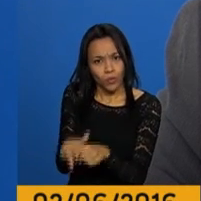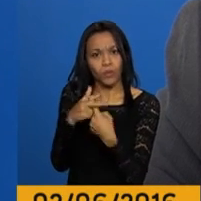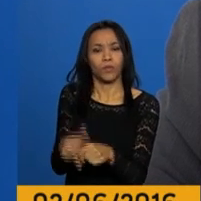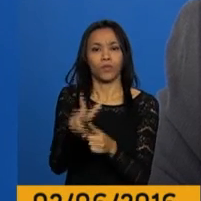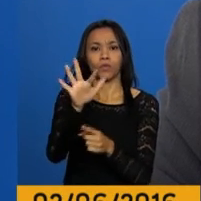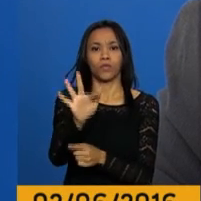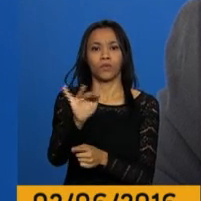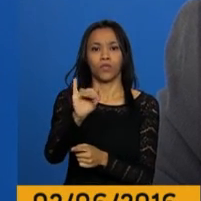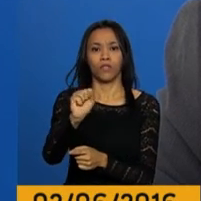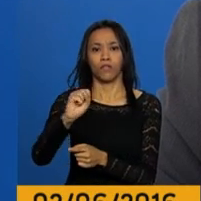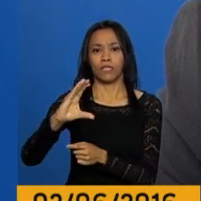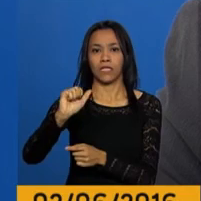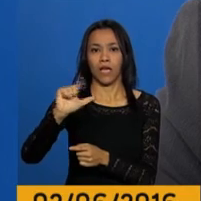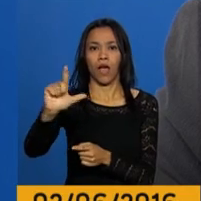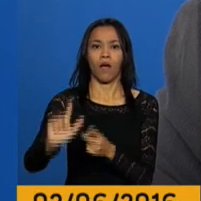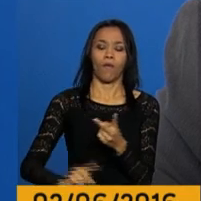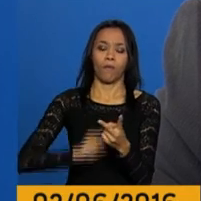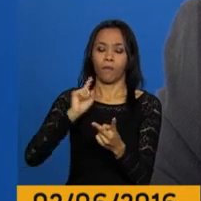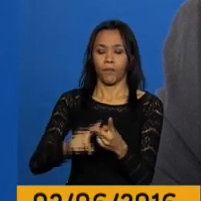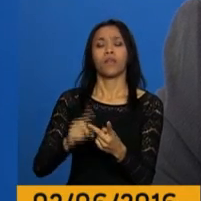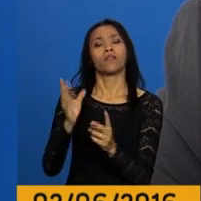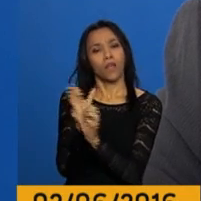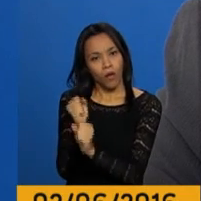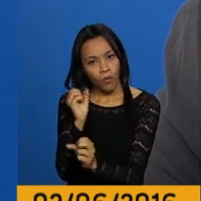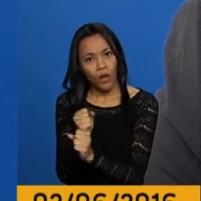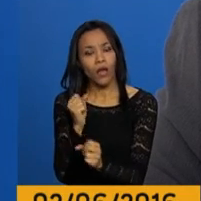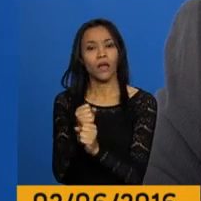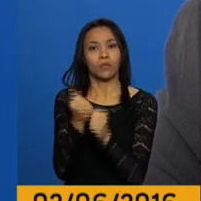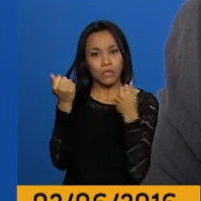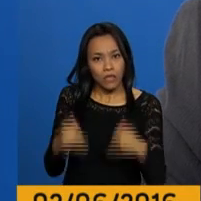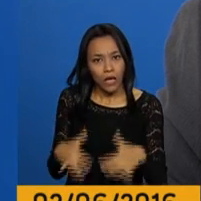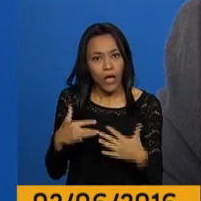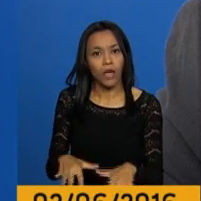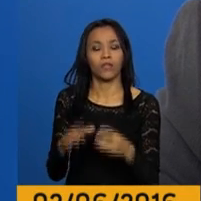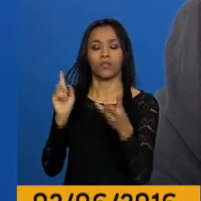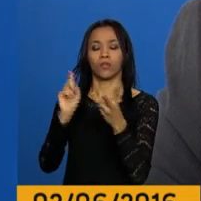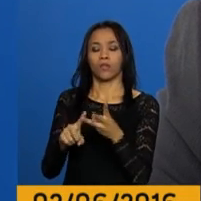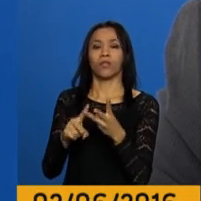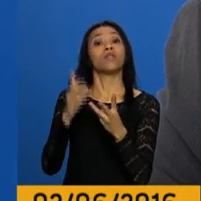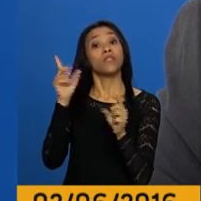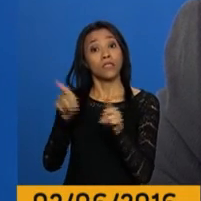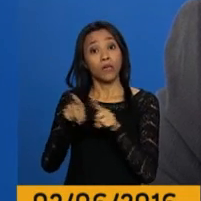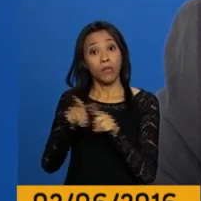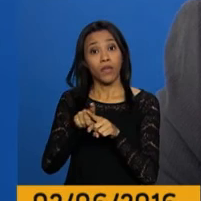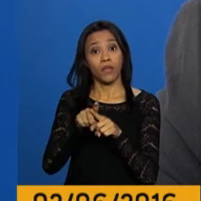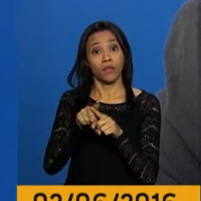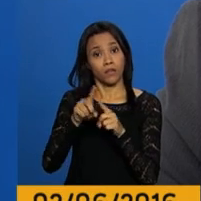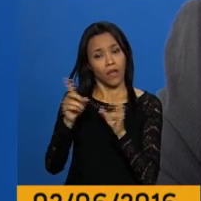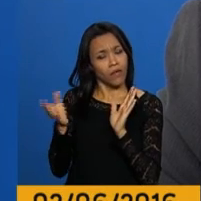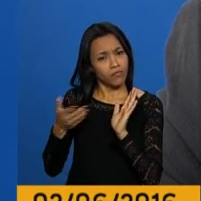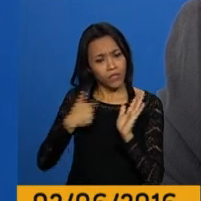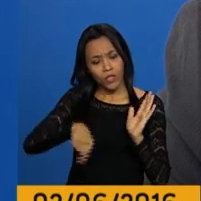em linha com a contenção das despesas e, inclusive, está em linha também com o que nós estamos propondo que seja a